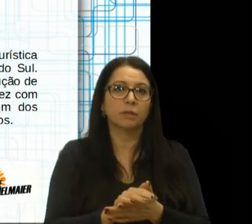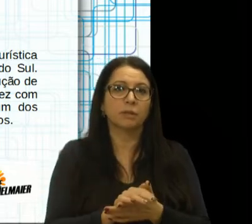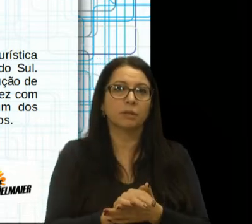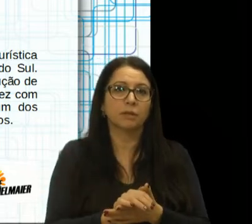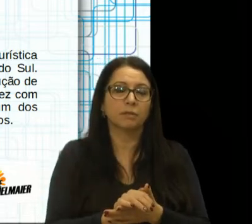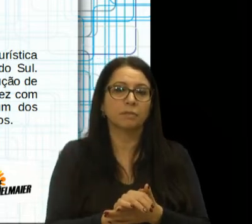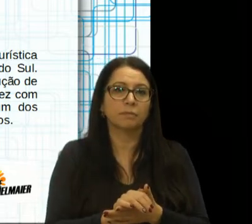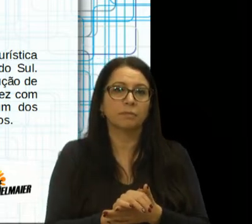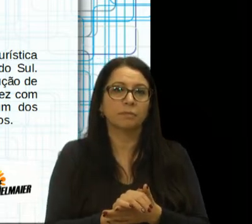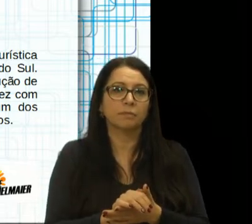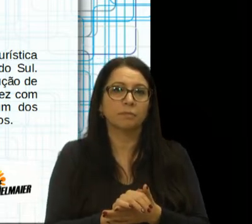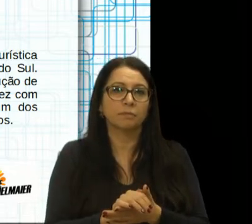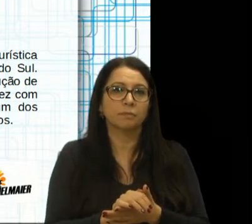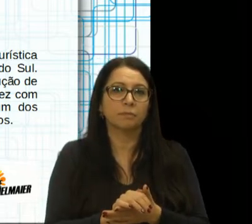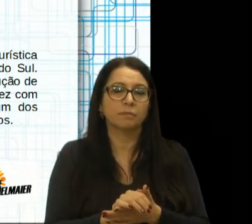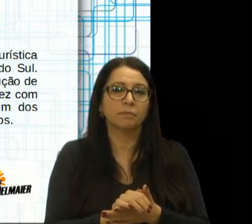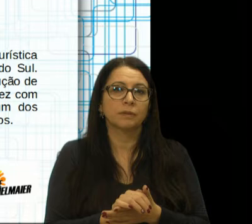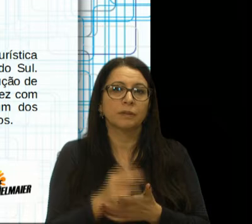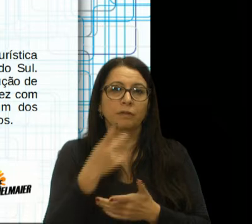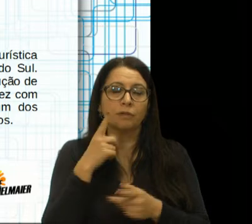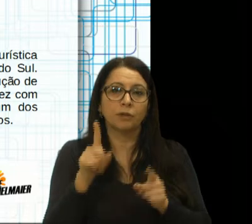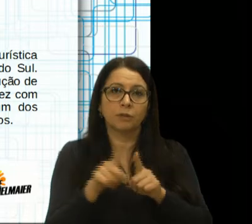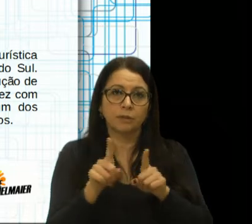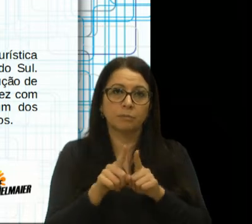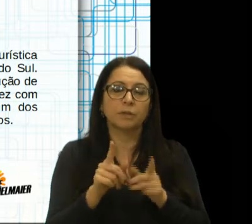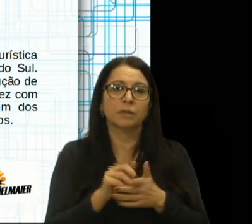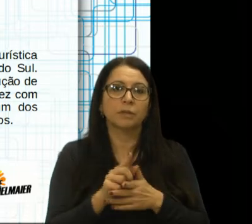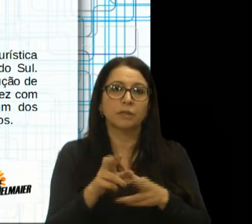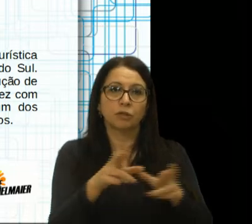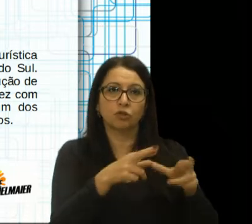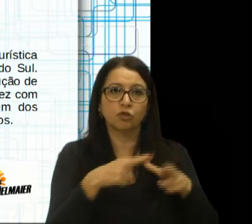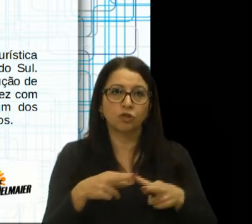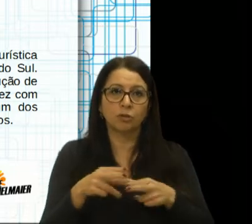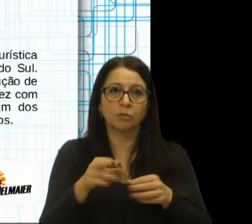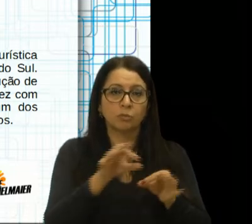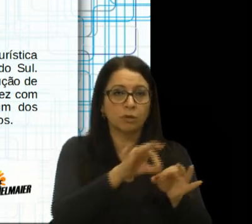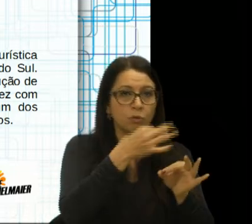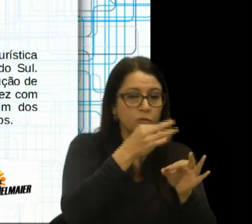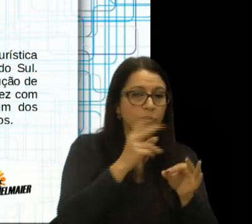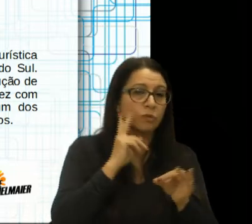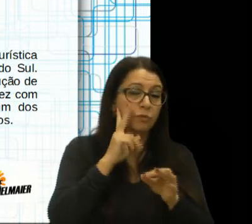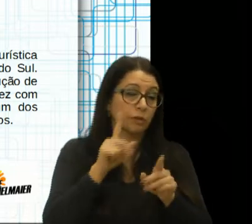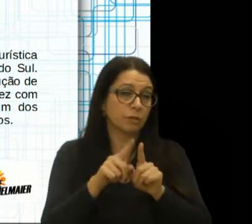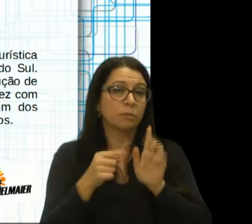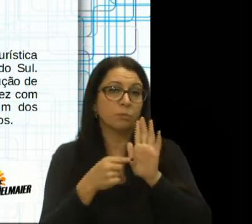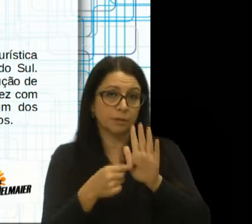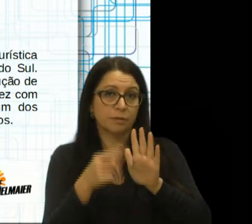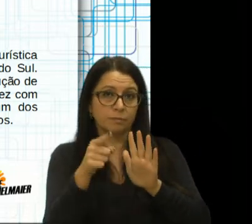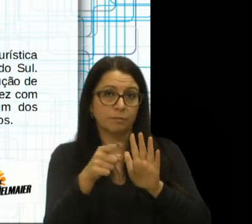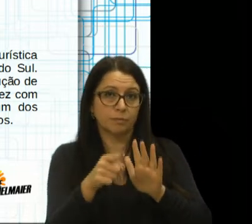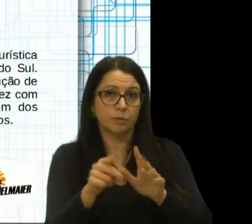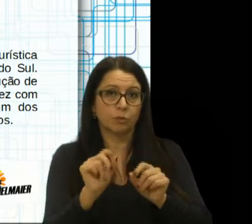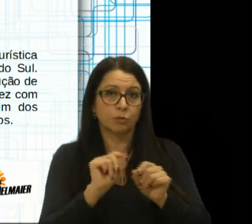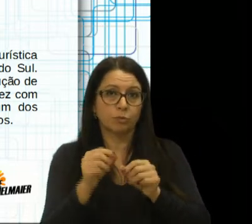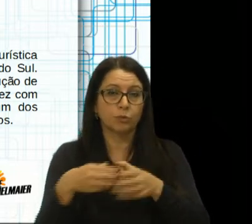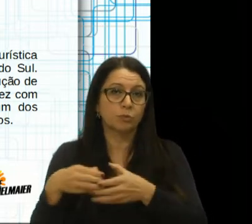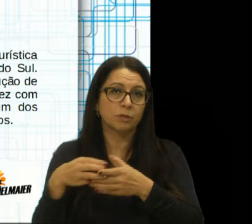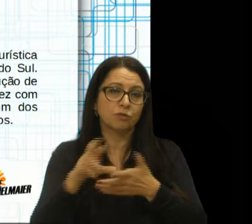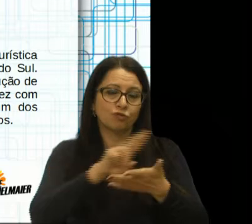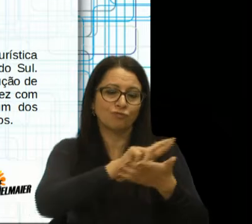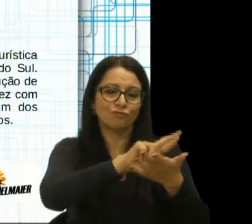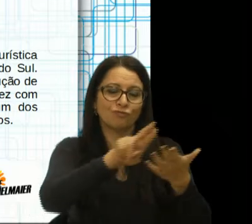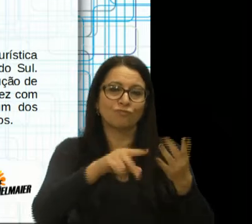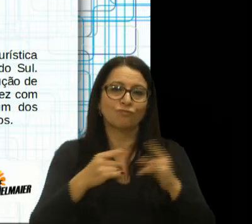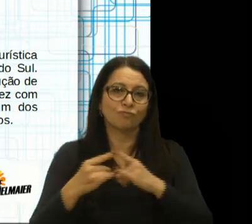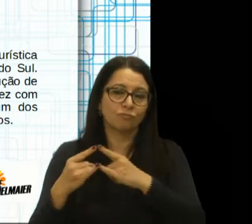já. Falou também da região Uva e Vinho, né? Fiz questão de trazer a referência com relação ao turismo. Então, são vários